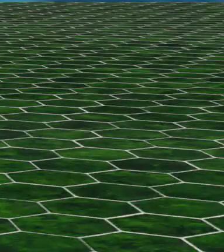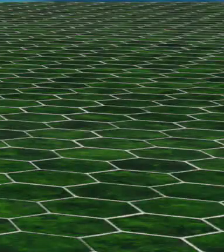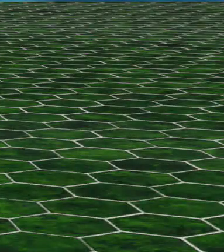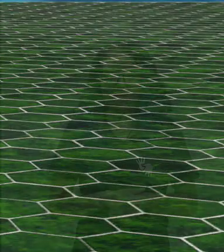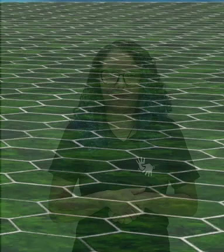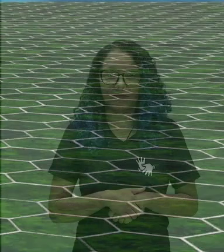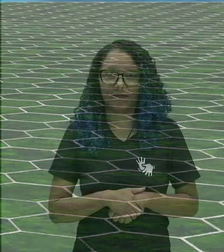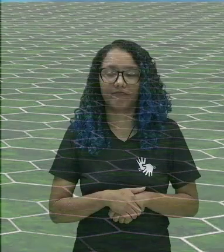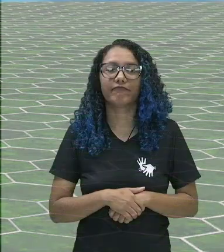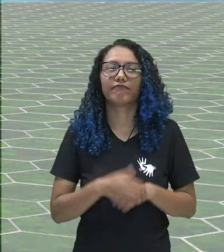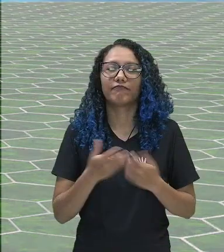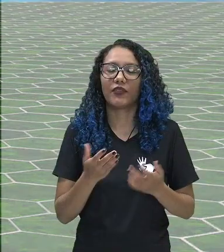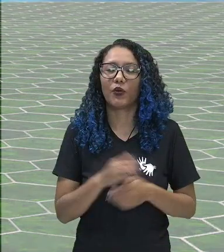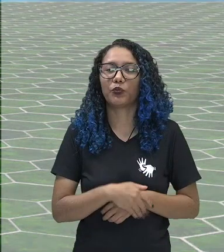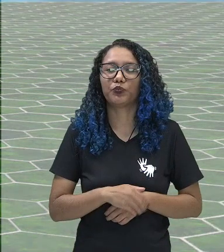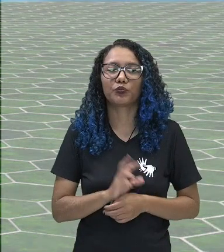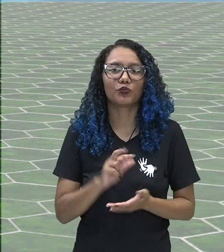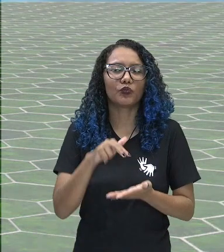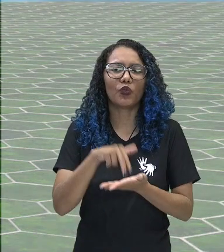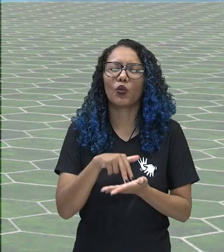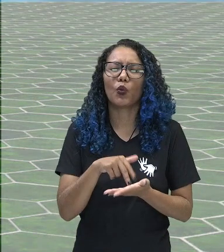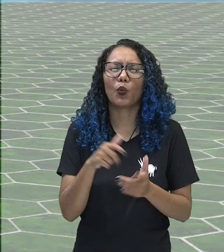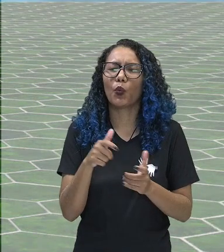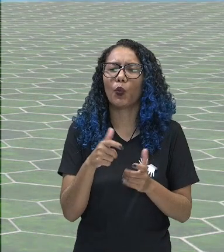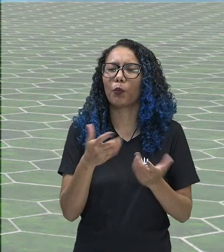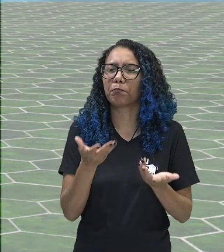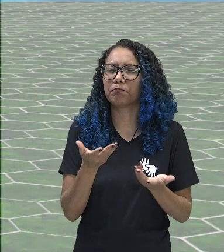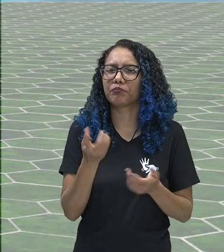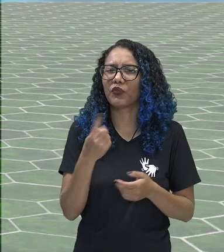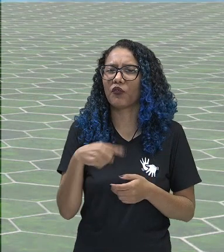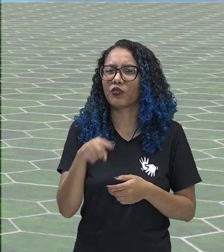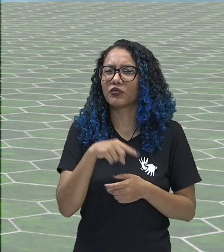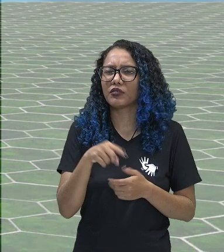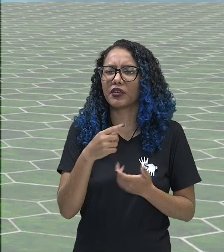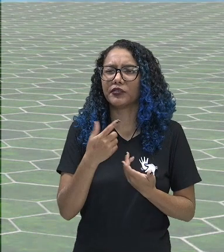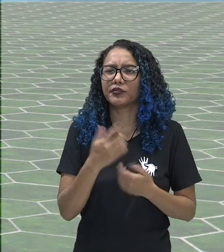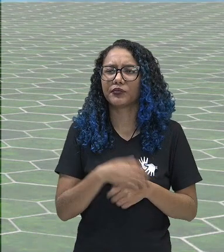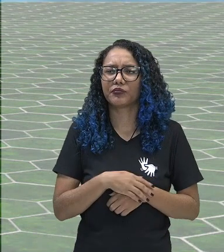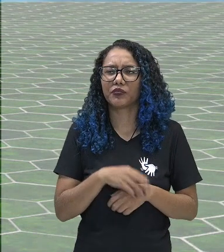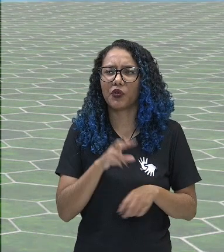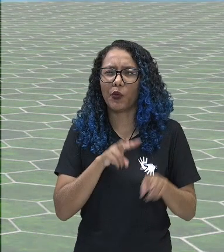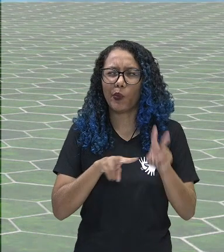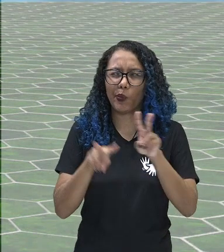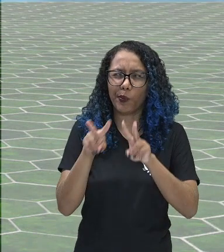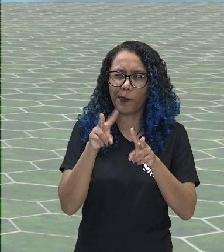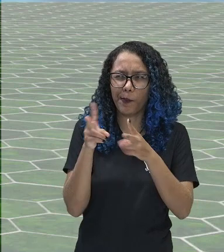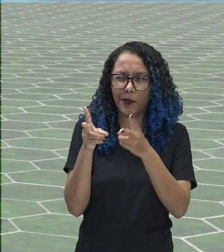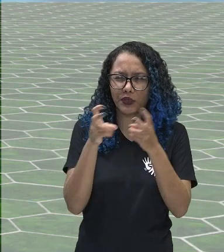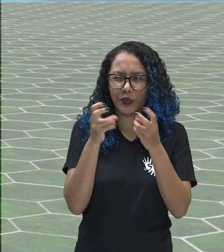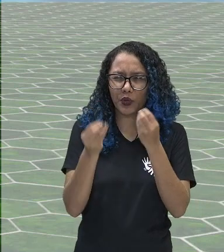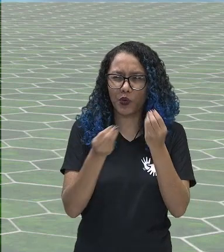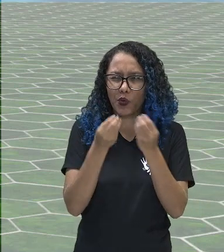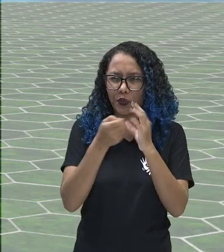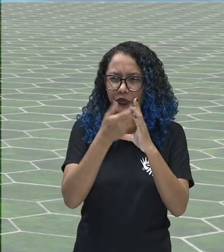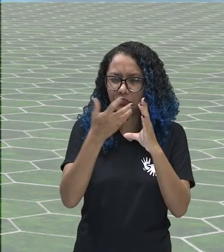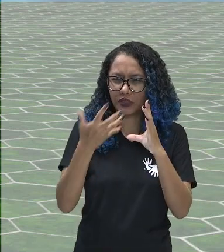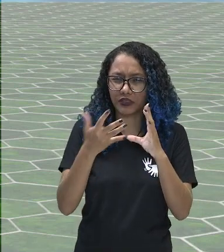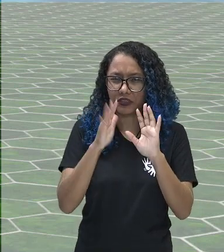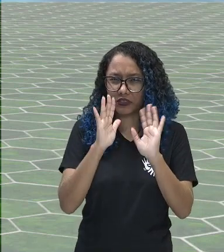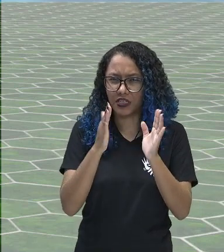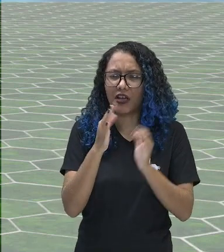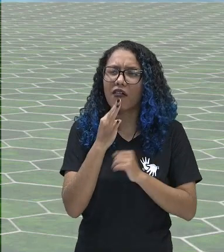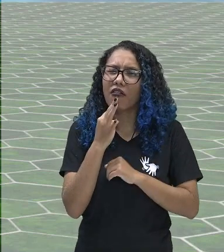Vejam aqui, olha, onde eu estou e vocês, pelas características aqui, já possam reconhecer,